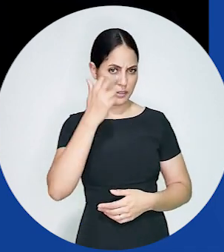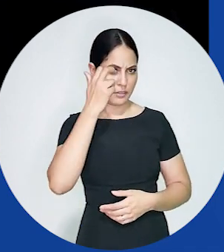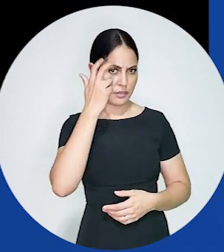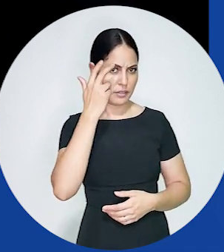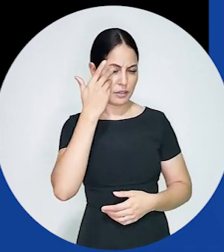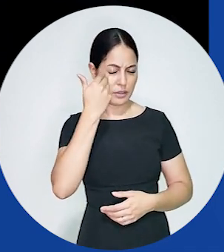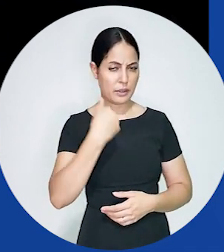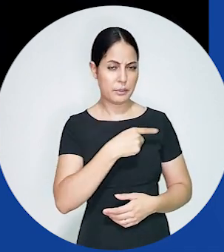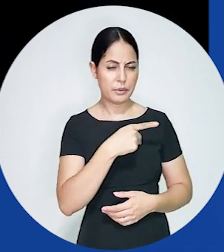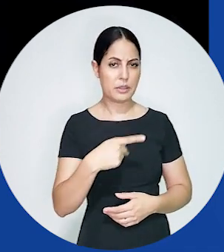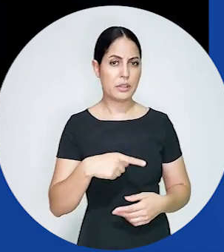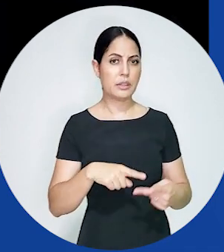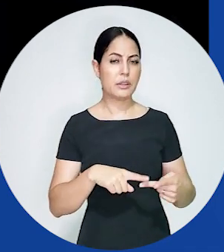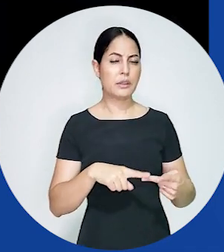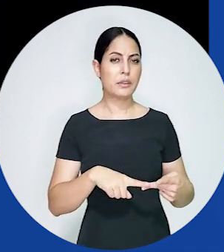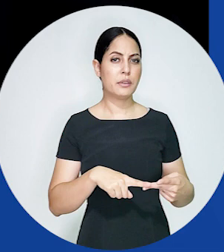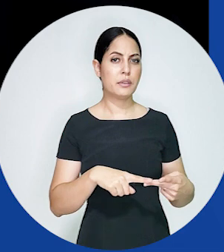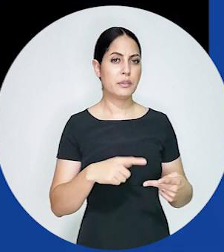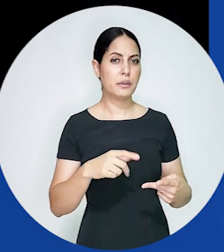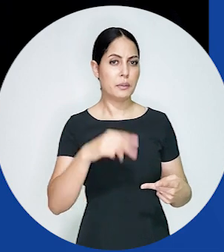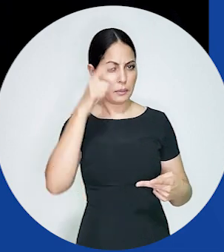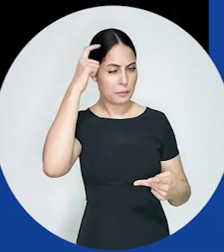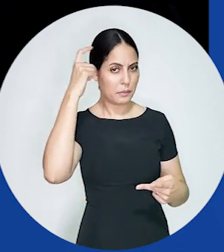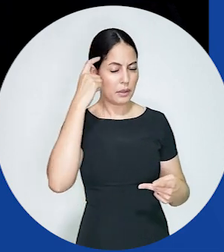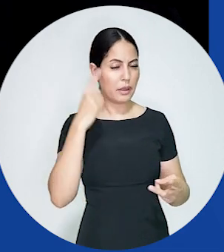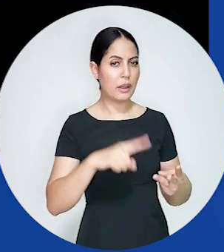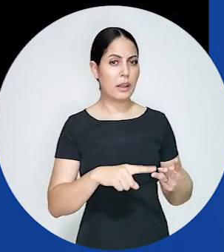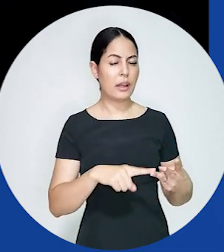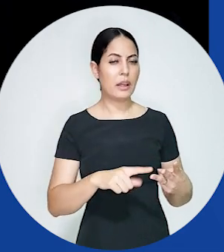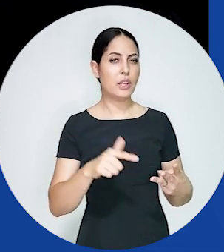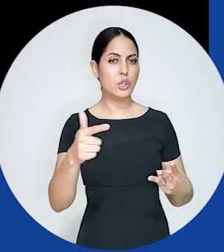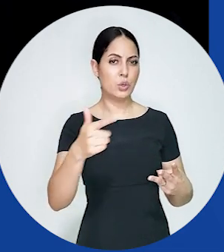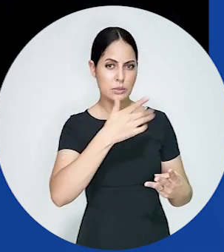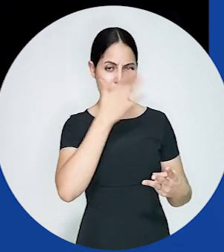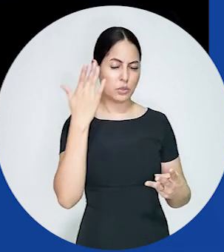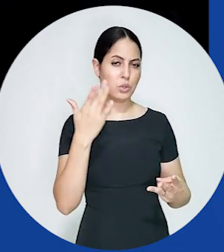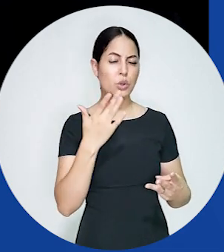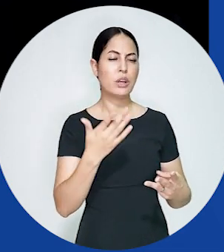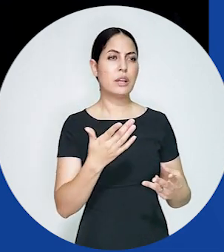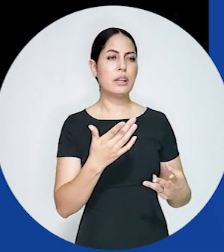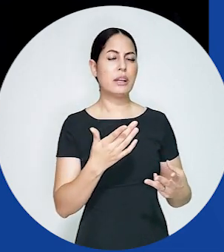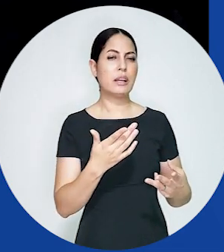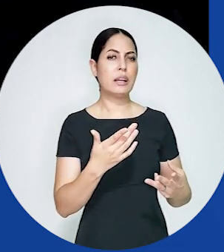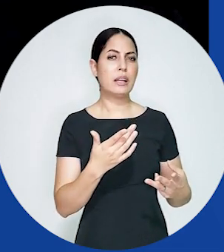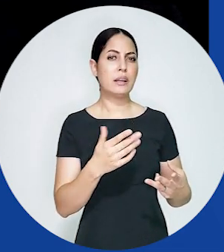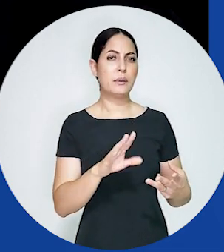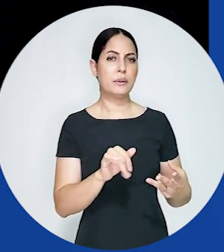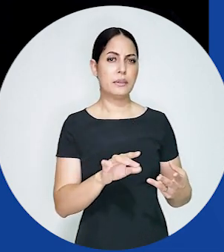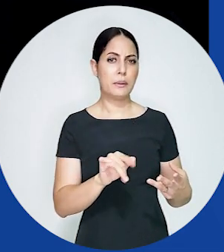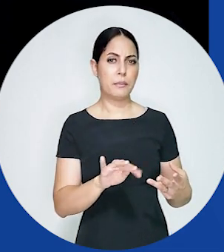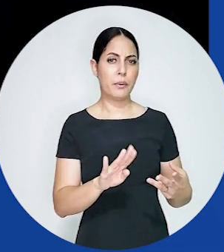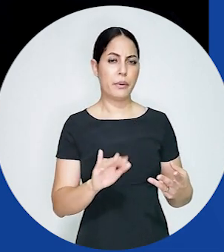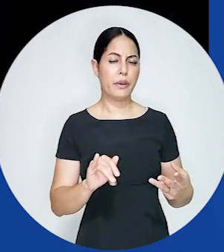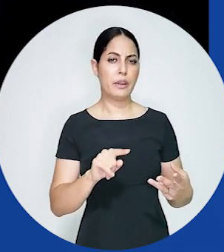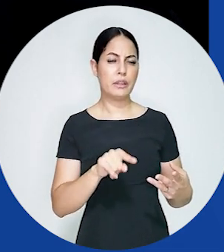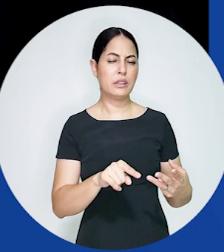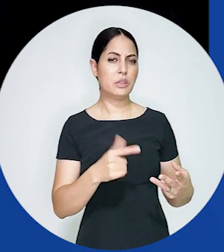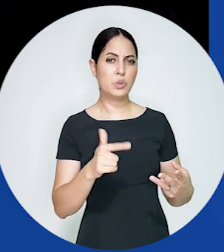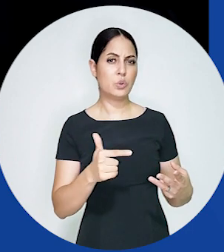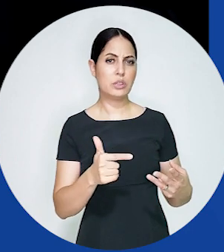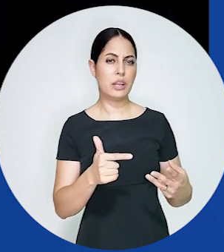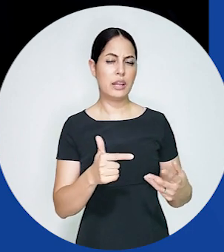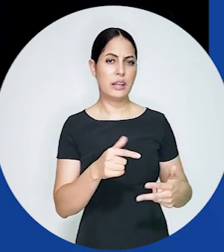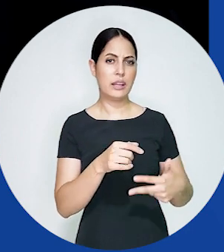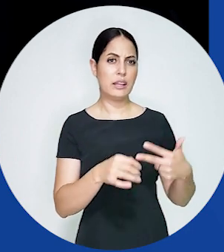por mim, pelo ex-presidente Marcos Vinícius Furtado Coelho, pelo Dr. Gustavo Binemboy, reafirmou que não há esse poder moderador a